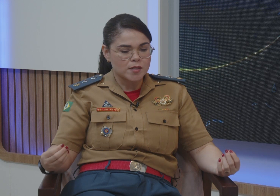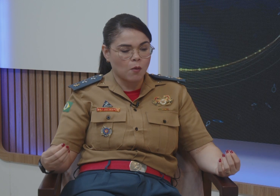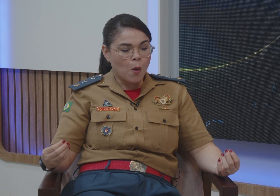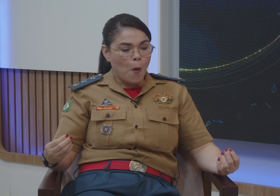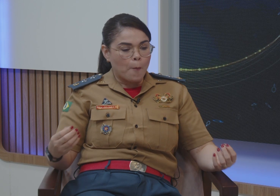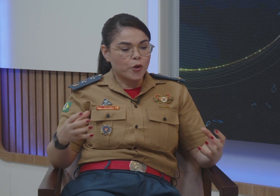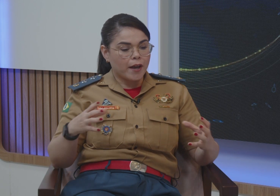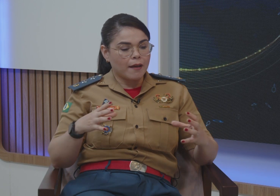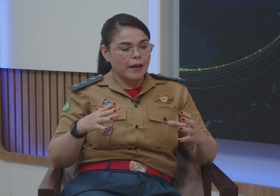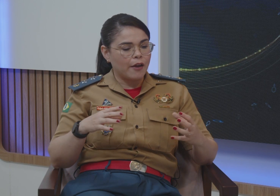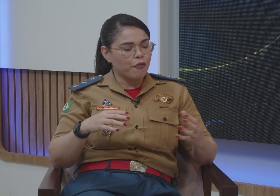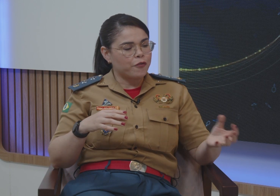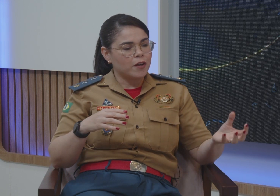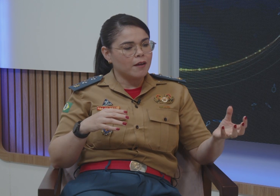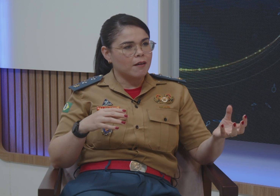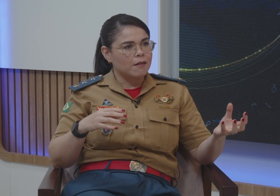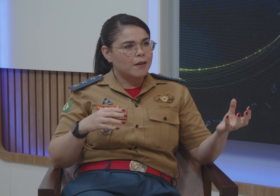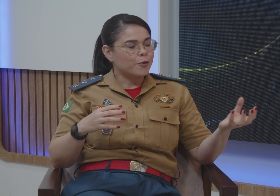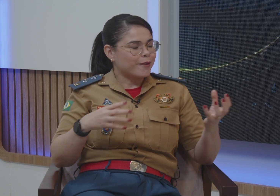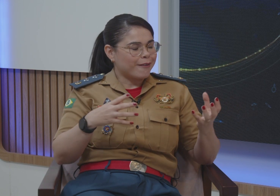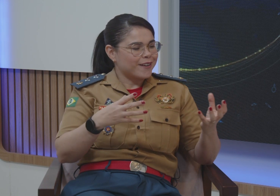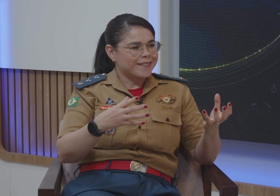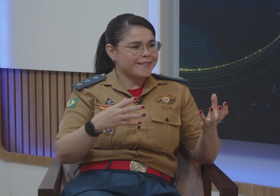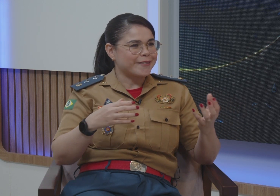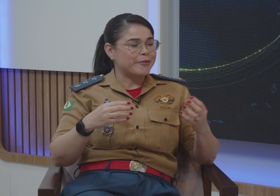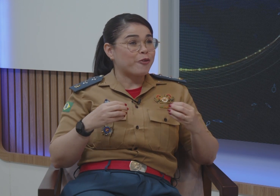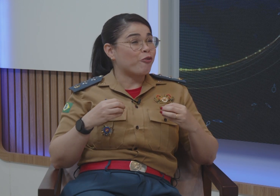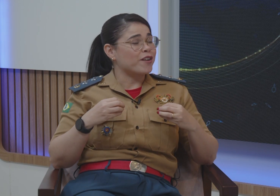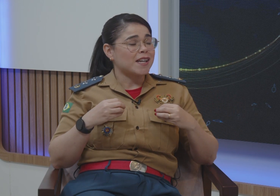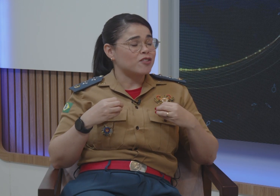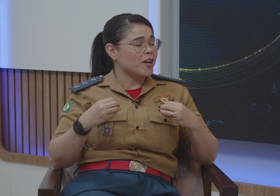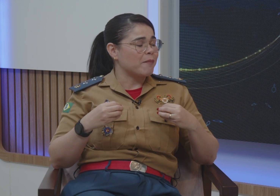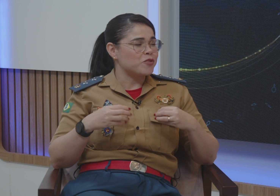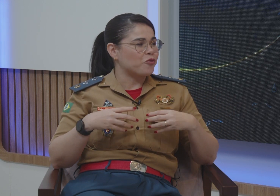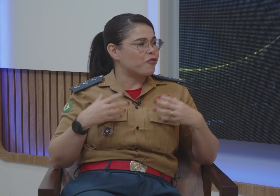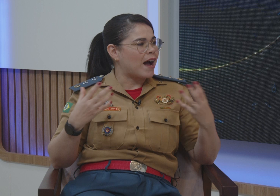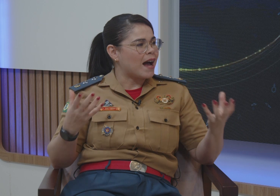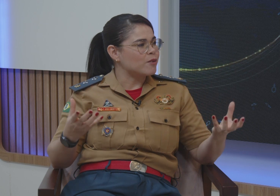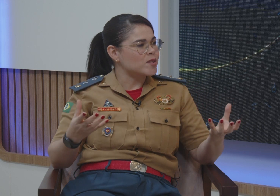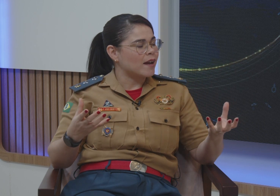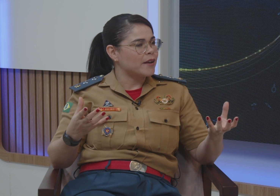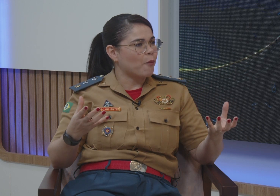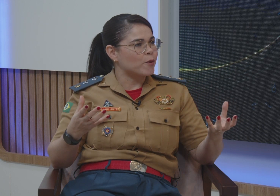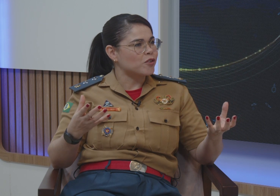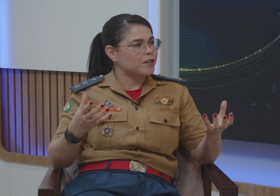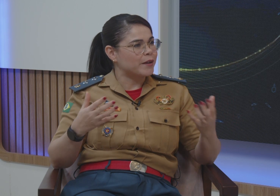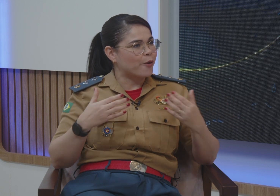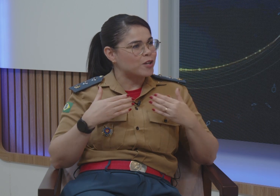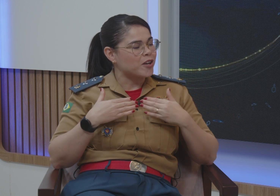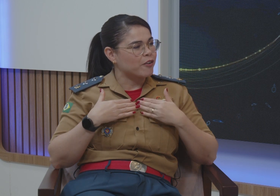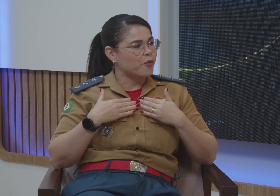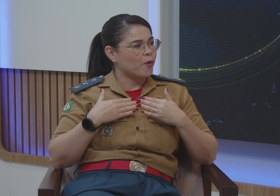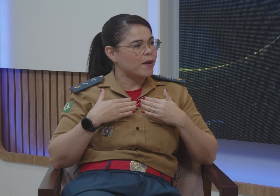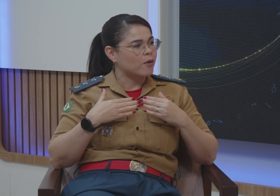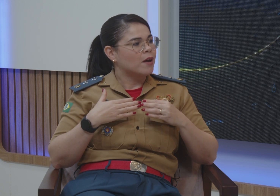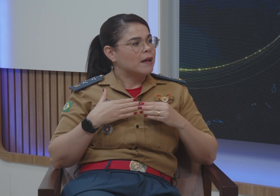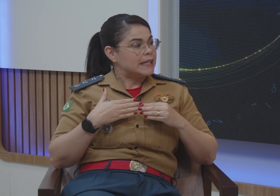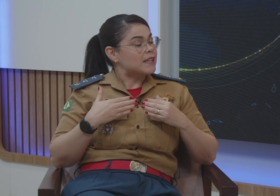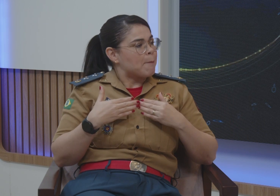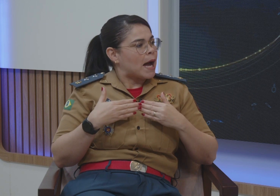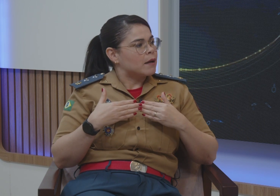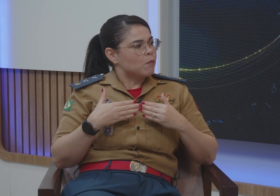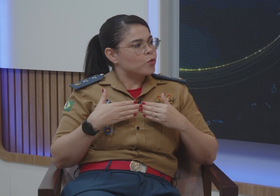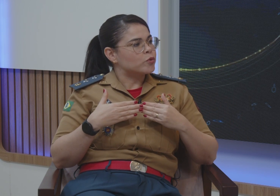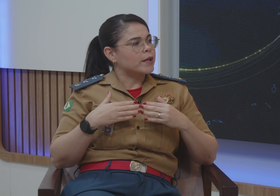tem noção, porque eu via, eu conversava diariamente com vários, né? E poxa vida, eu achava que o bombeiro